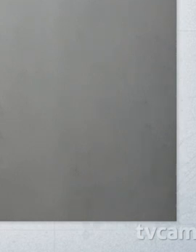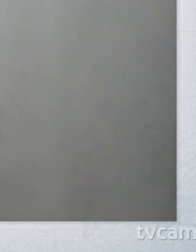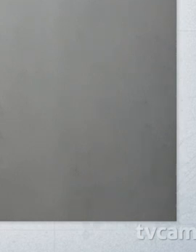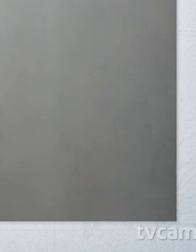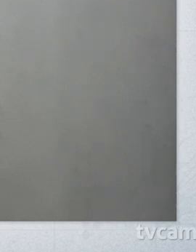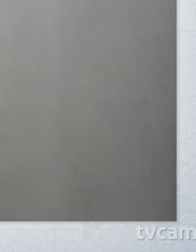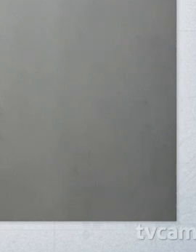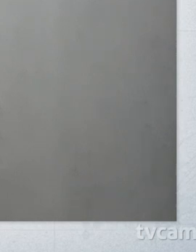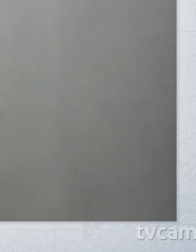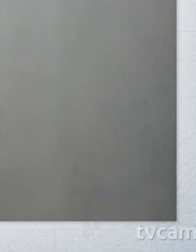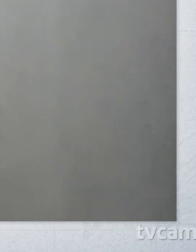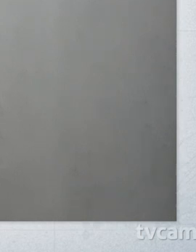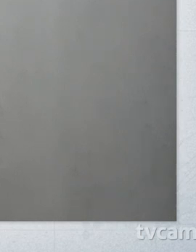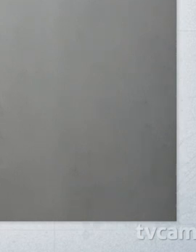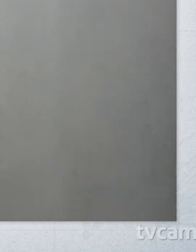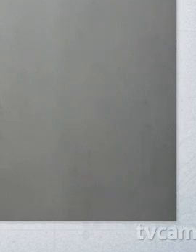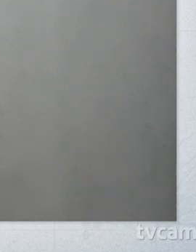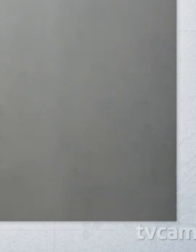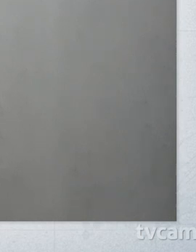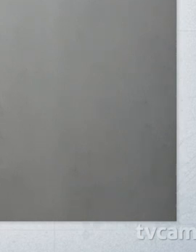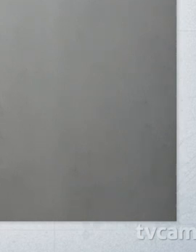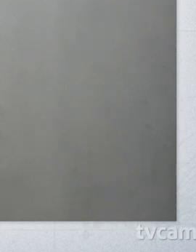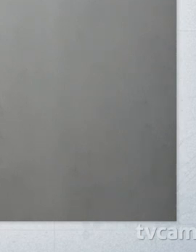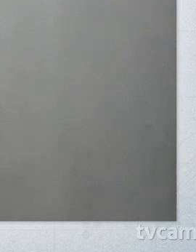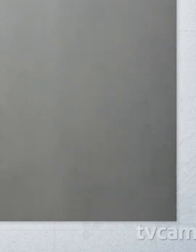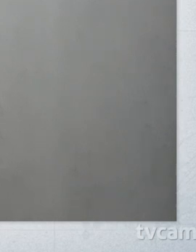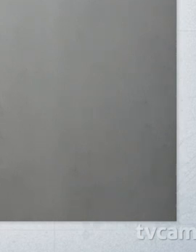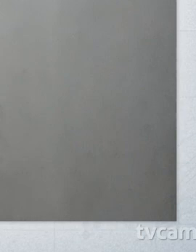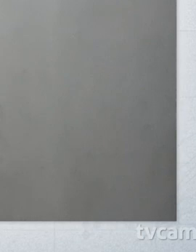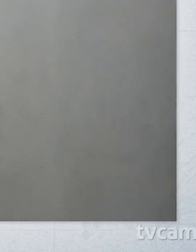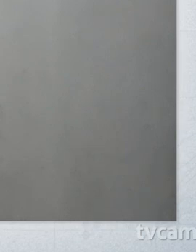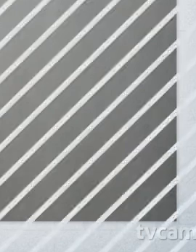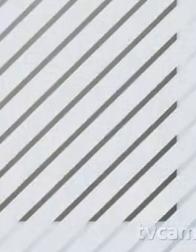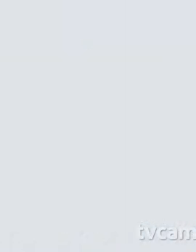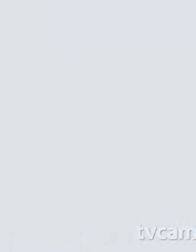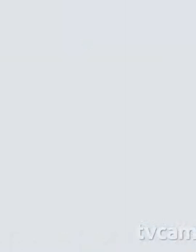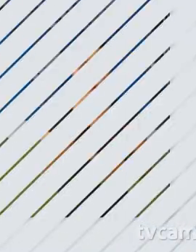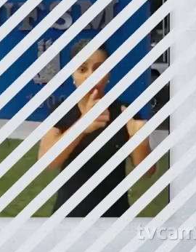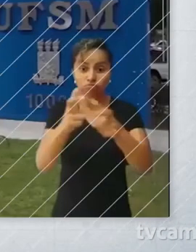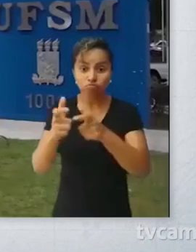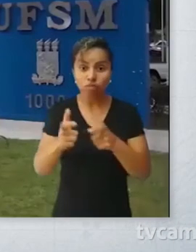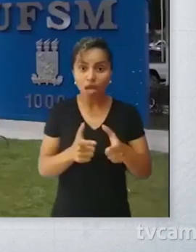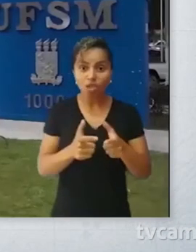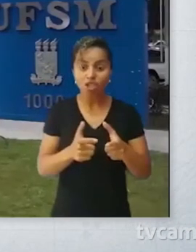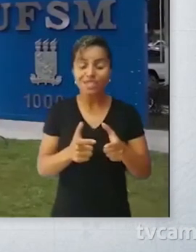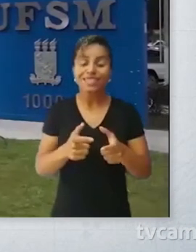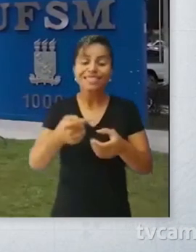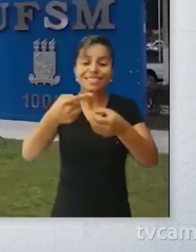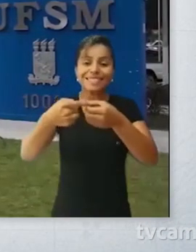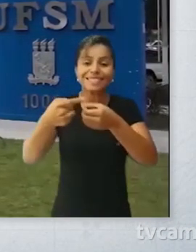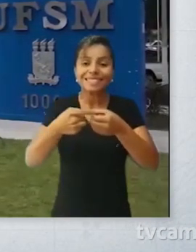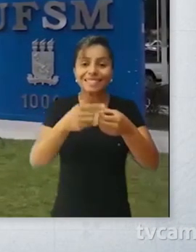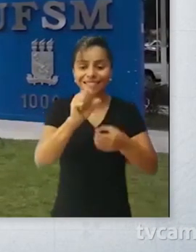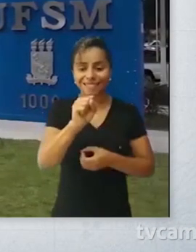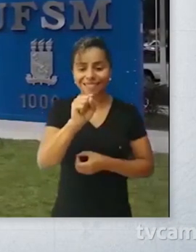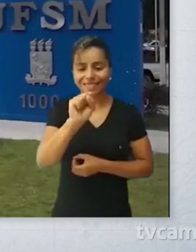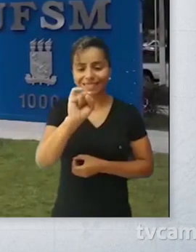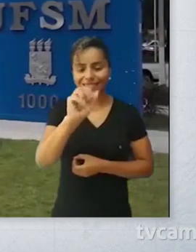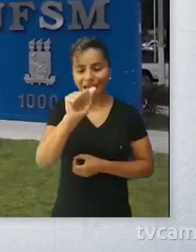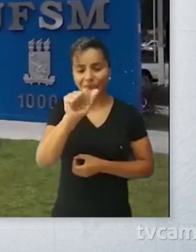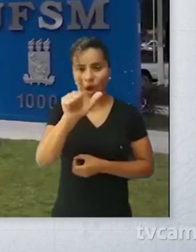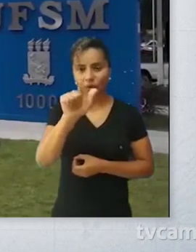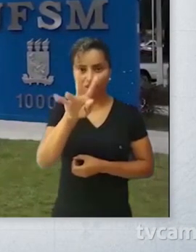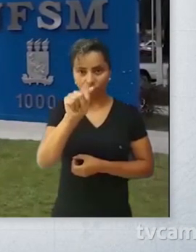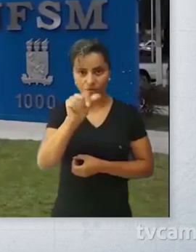ativos da sociedade brasileira no combate à pandemia de Covid-19. Embora as atividades